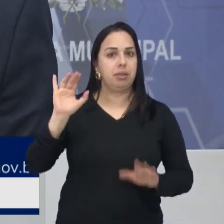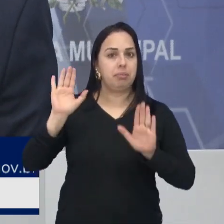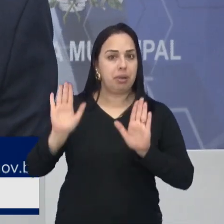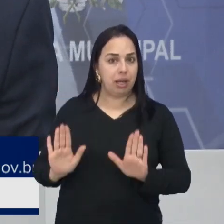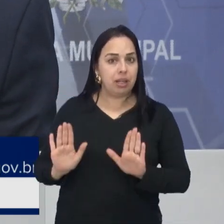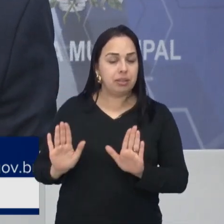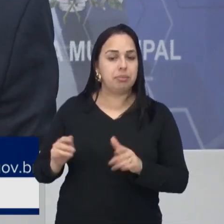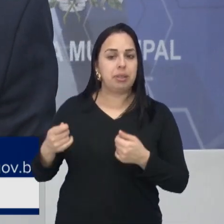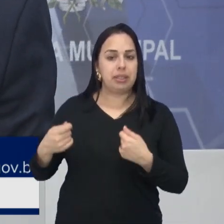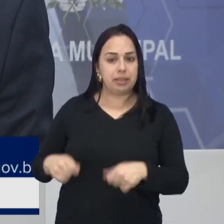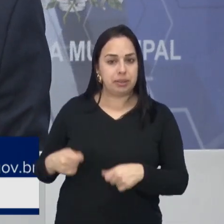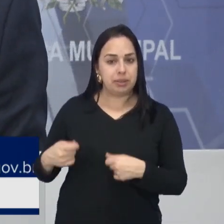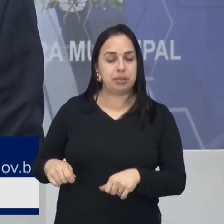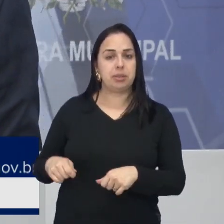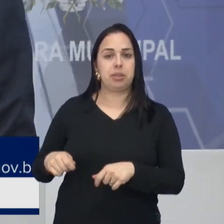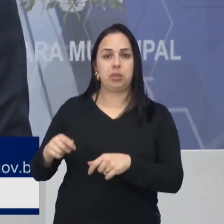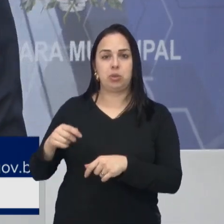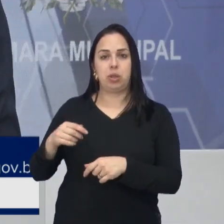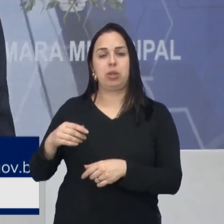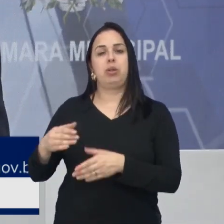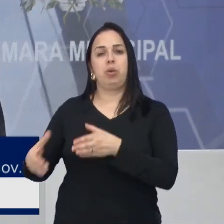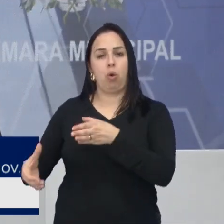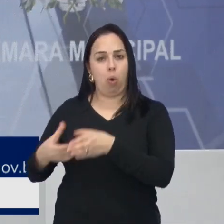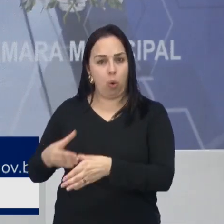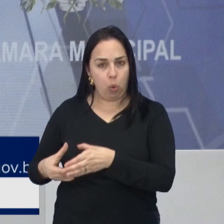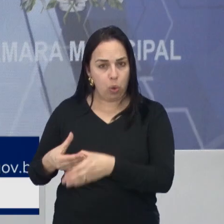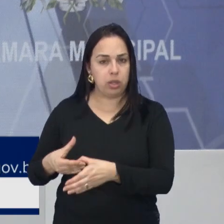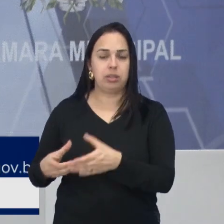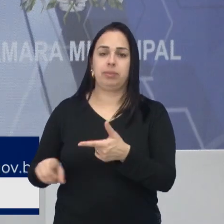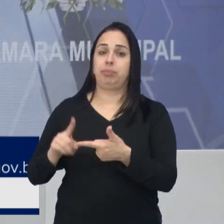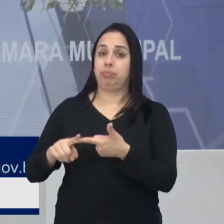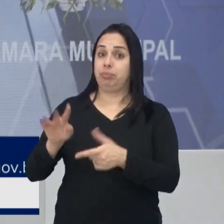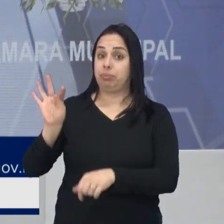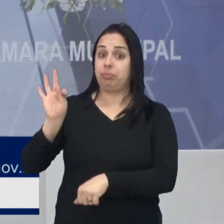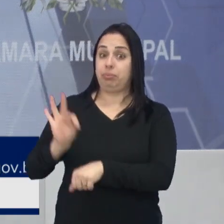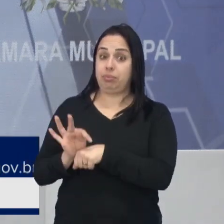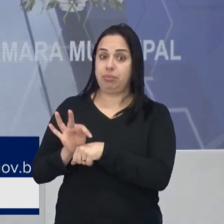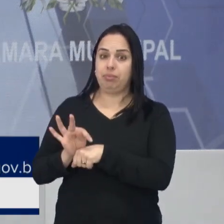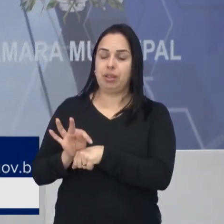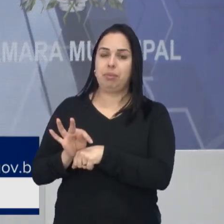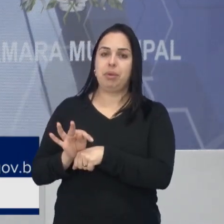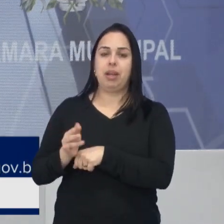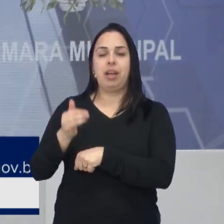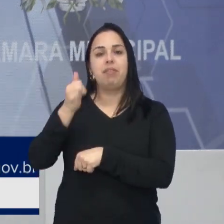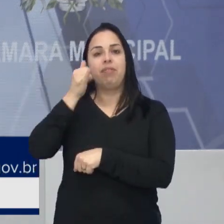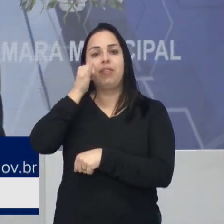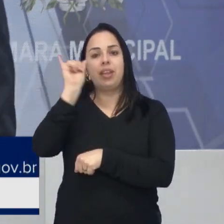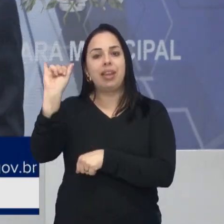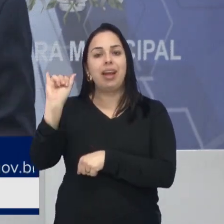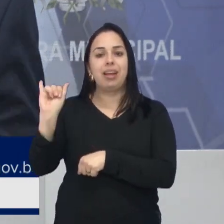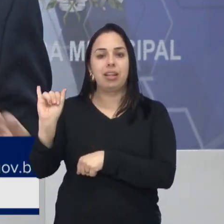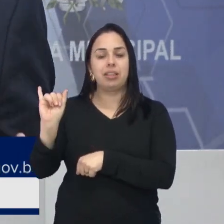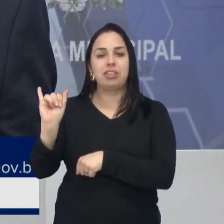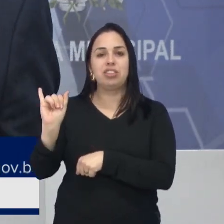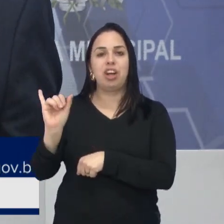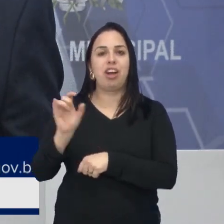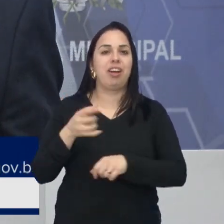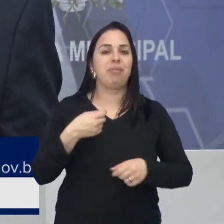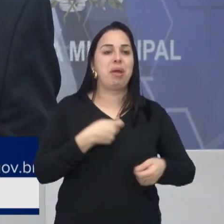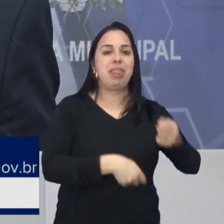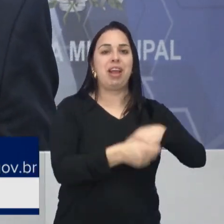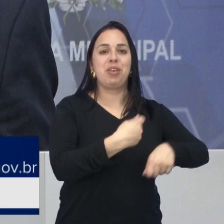ou seja, que sejam servidores, concursados, técnicos, para não virar simplesmente um mero jogo político,